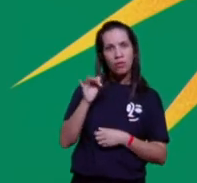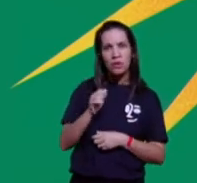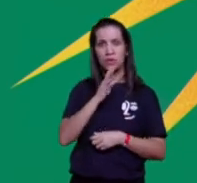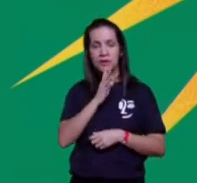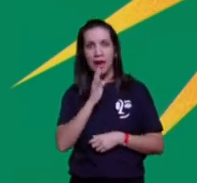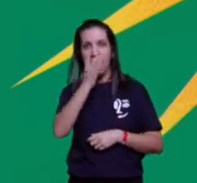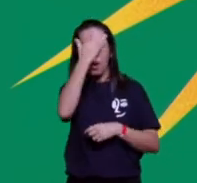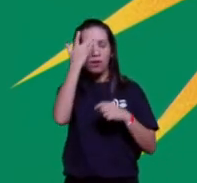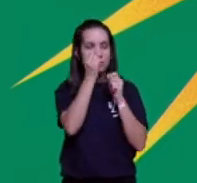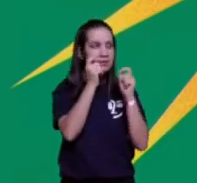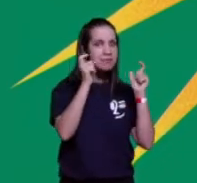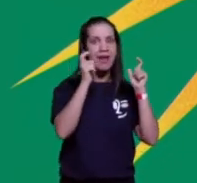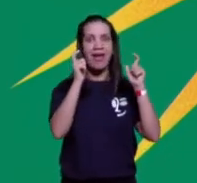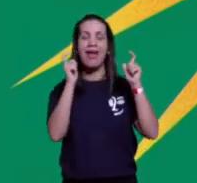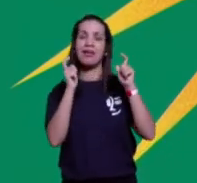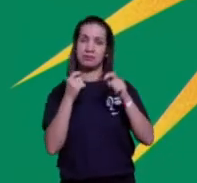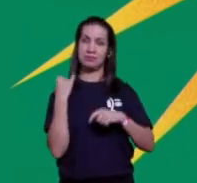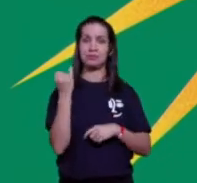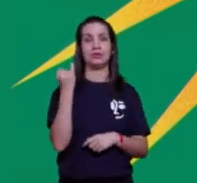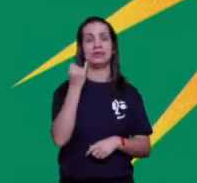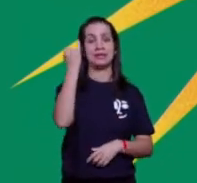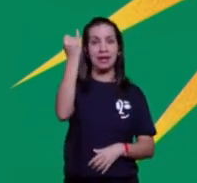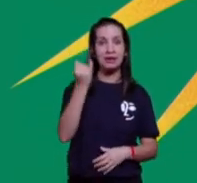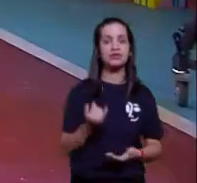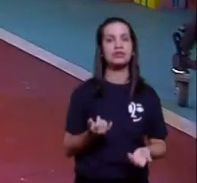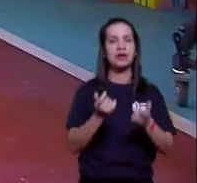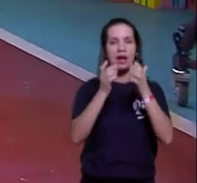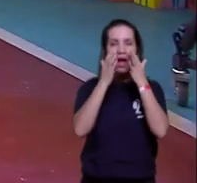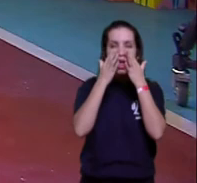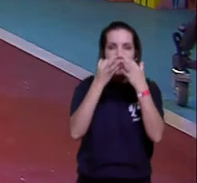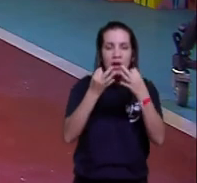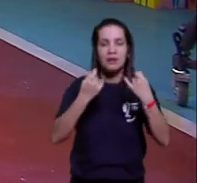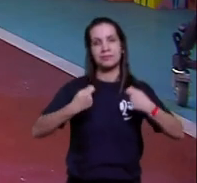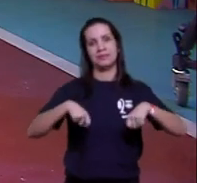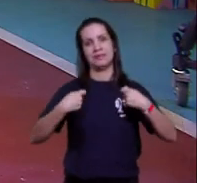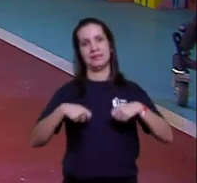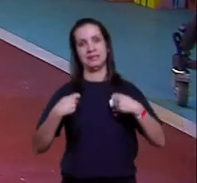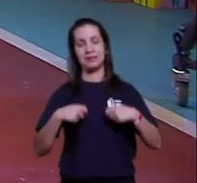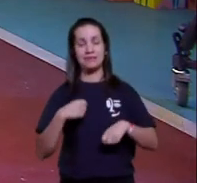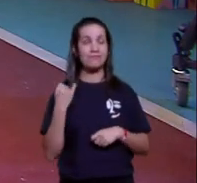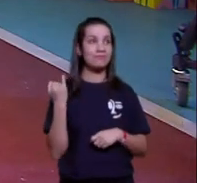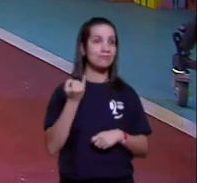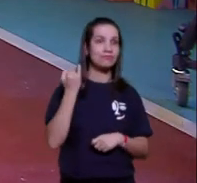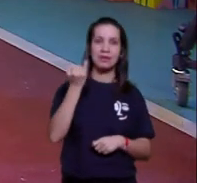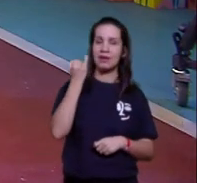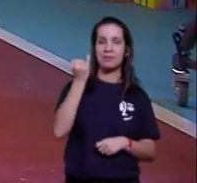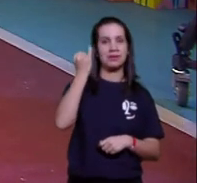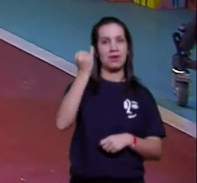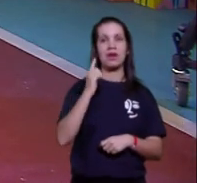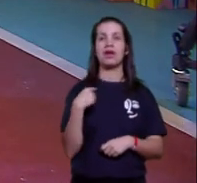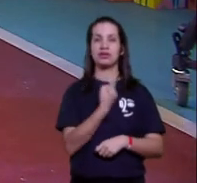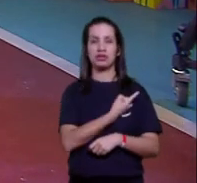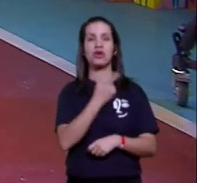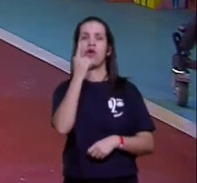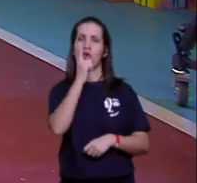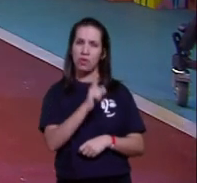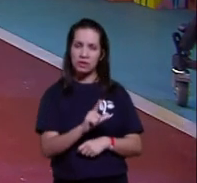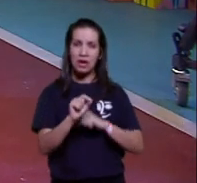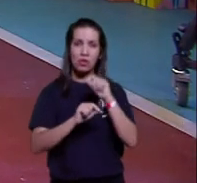que é o importante. Por isso que a questão de estar atento é fundamental para a gente conseguir fazer com